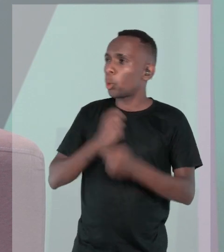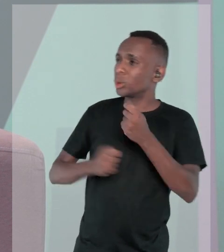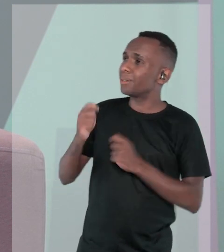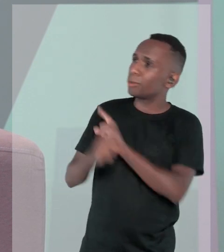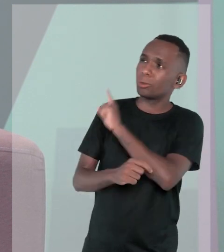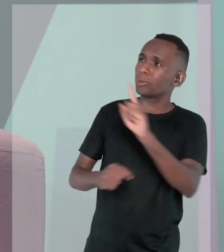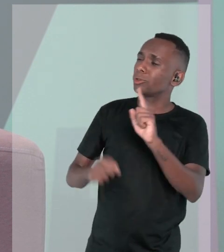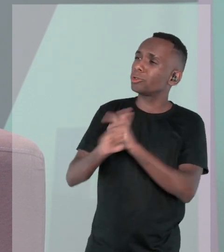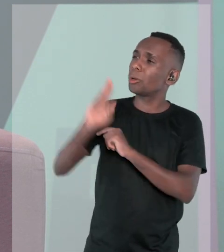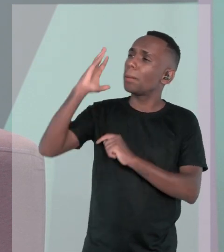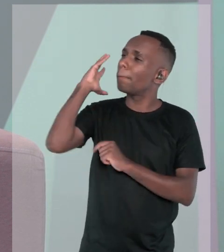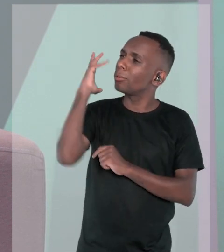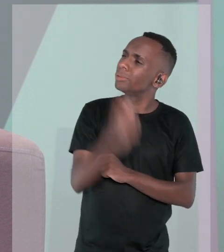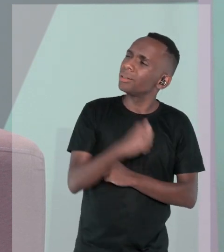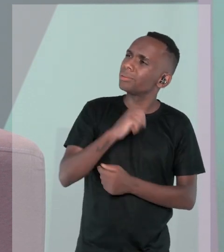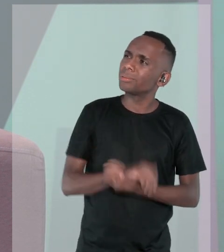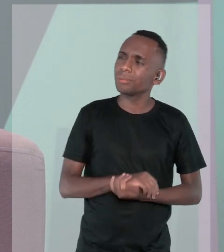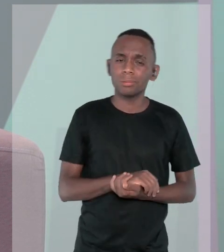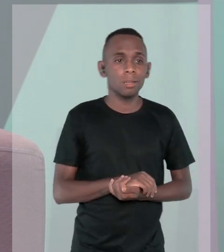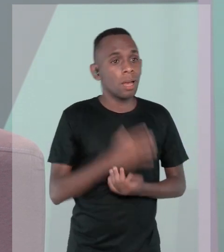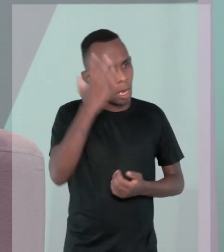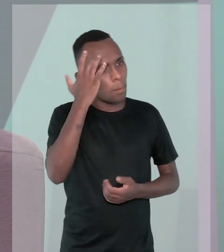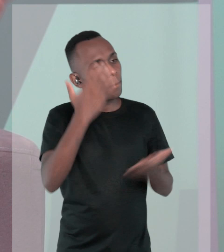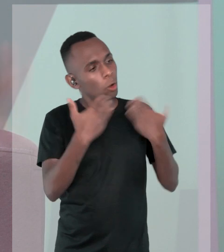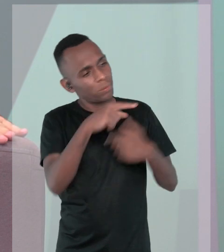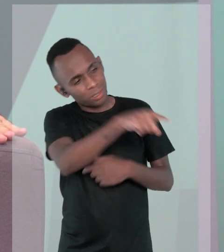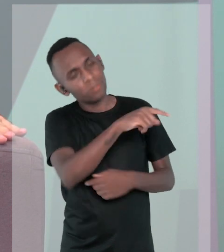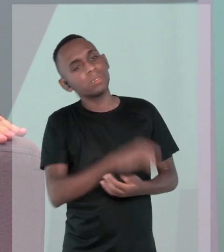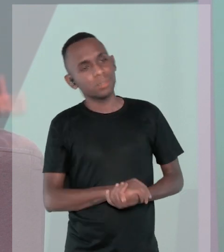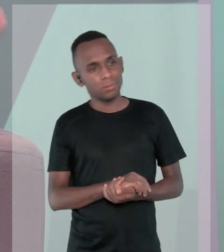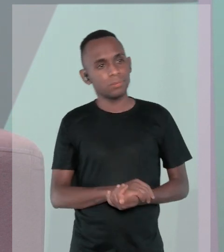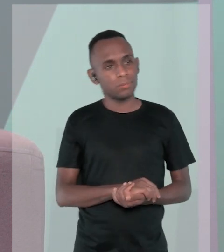esse nome é bonito. Amanhã eu preciso conversar com você.